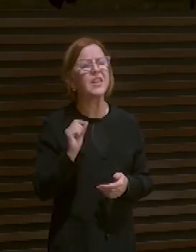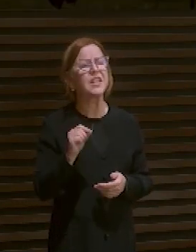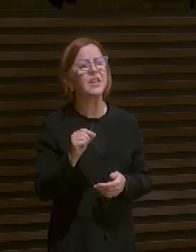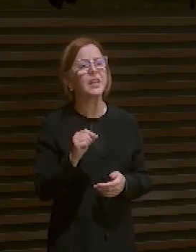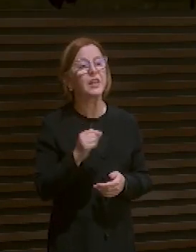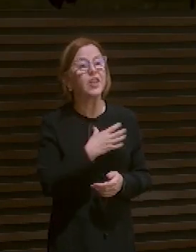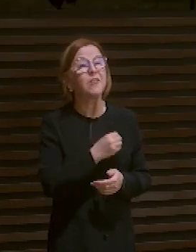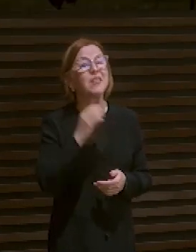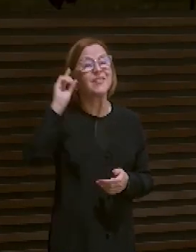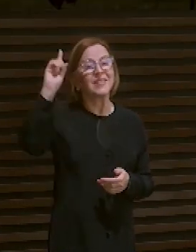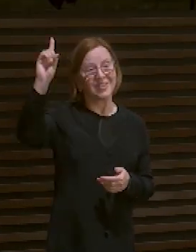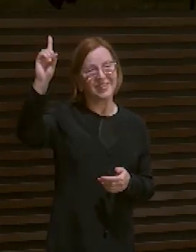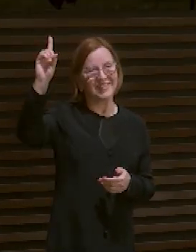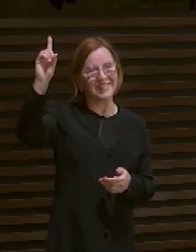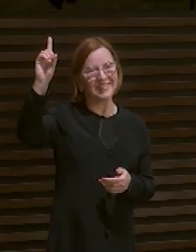de Deus?